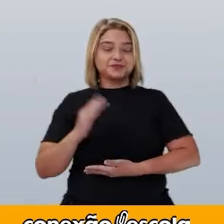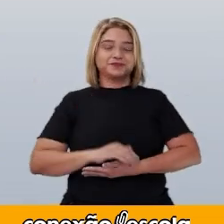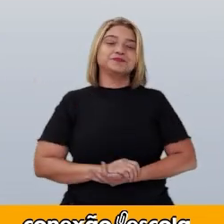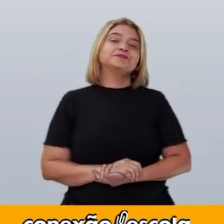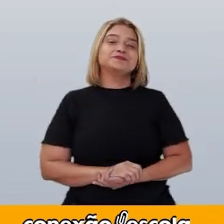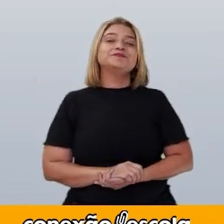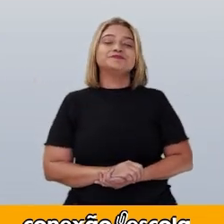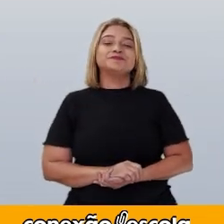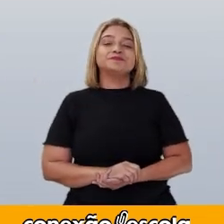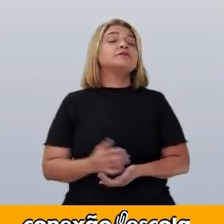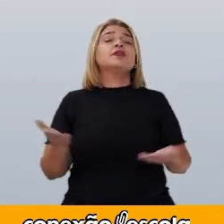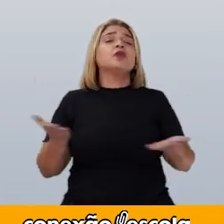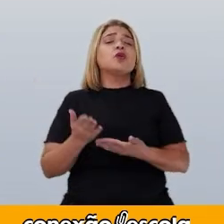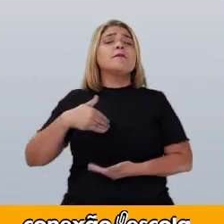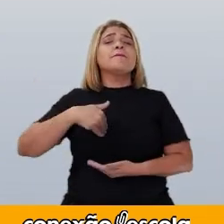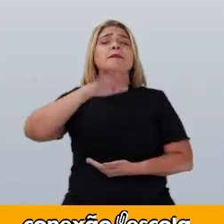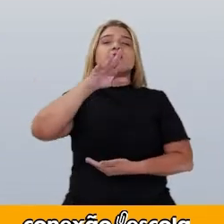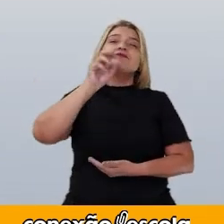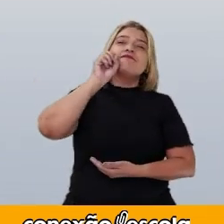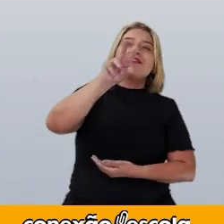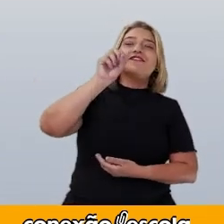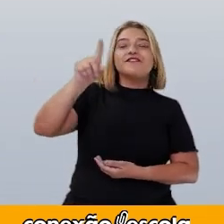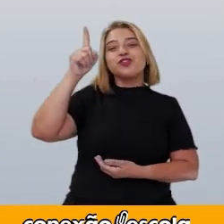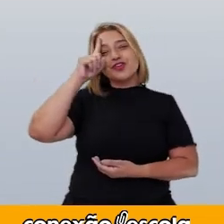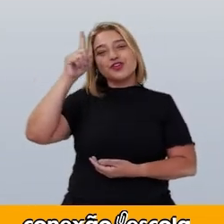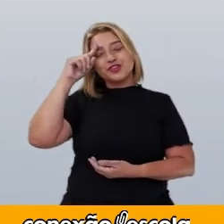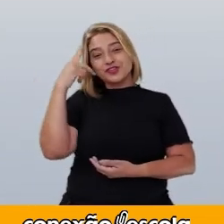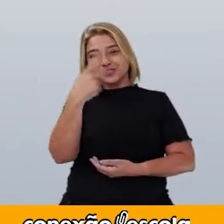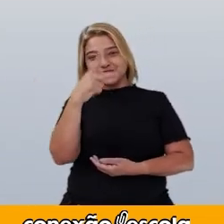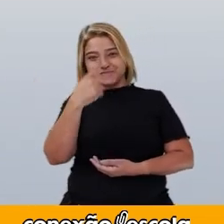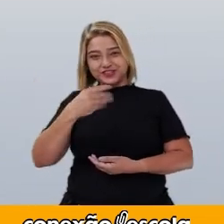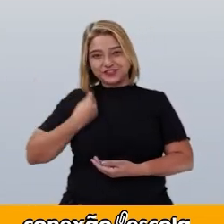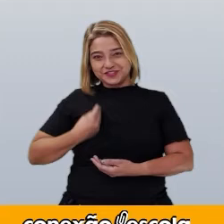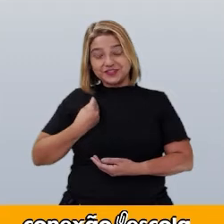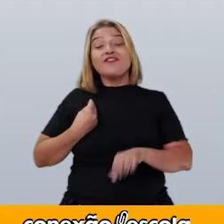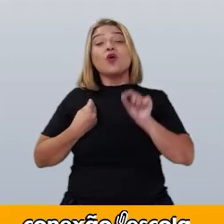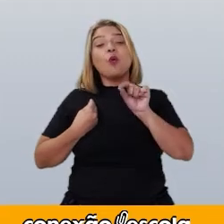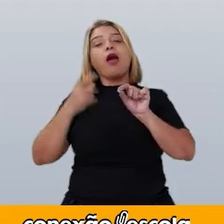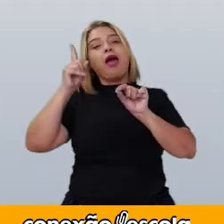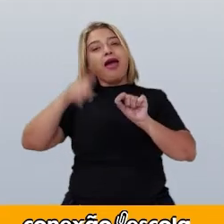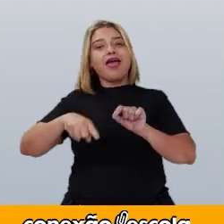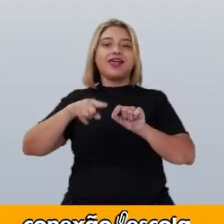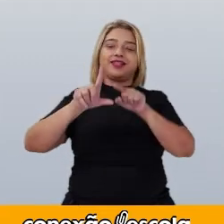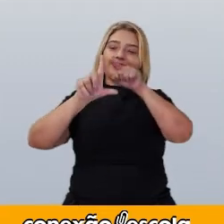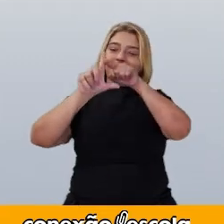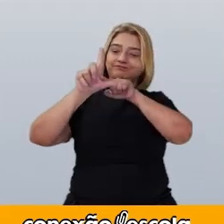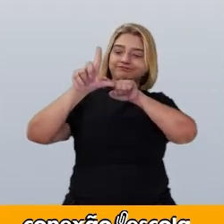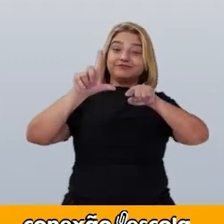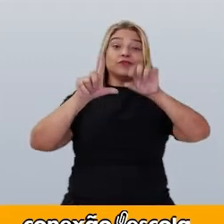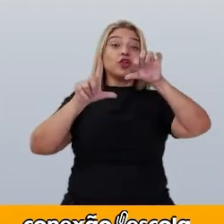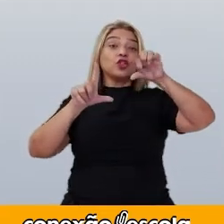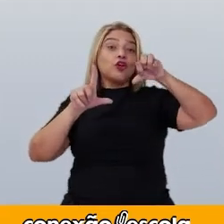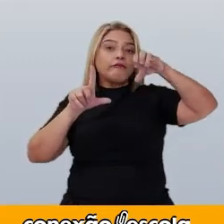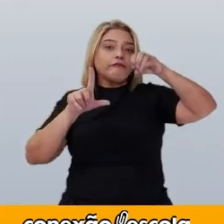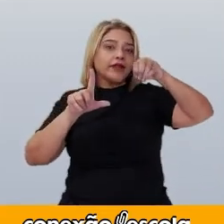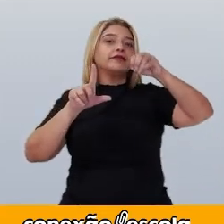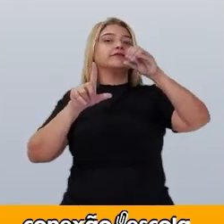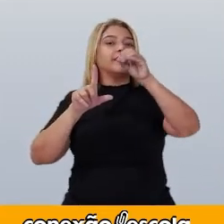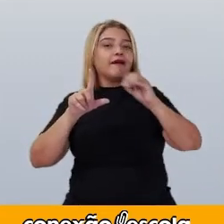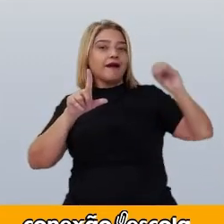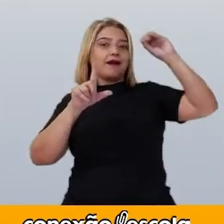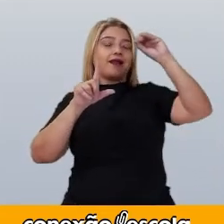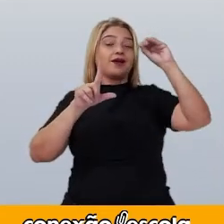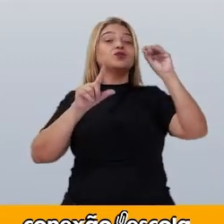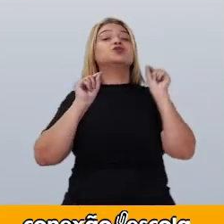E o ângulo mais encontrado no nosso dia a dia é o ângulo de 90 graus, que